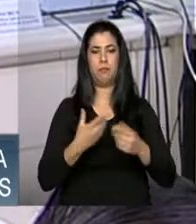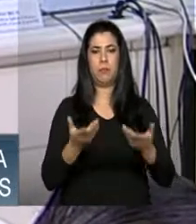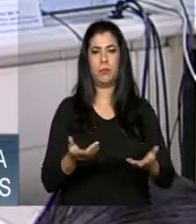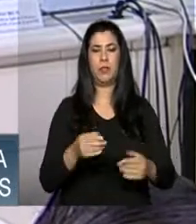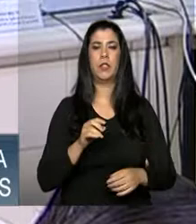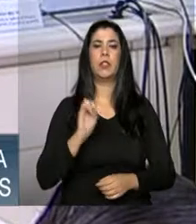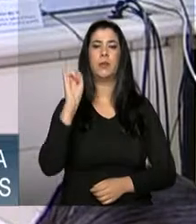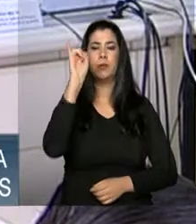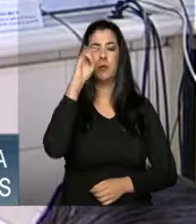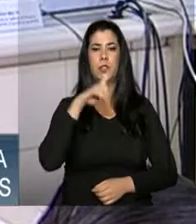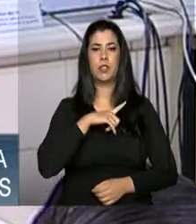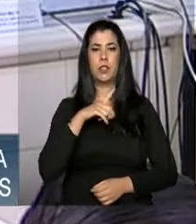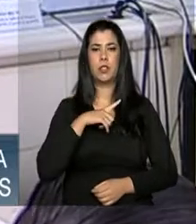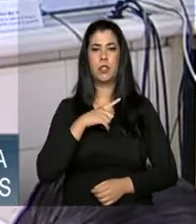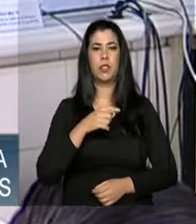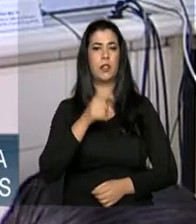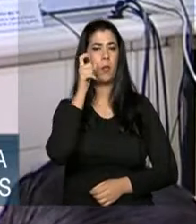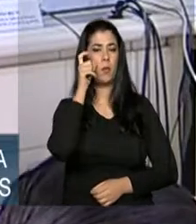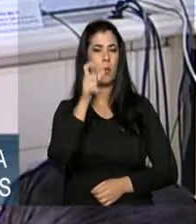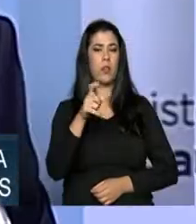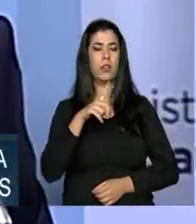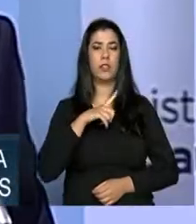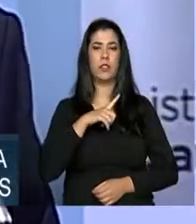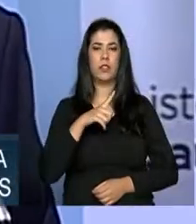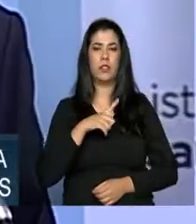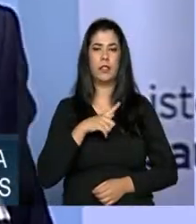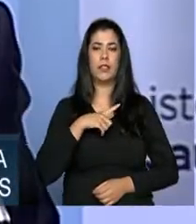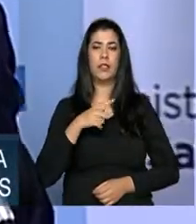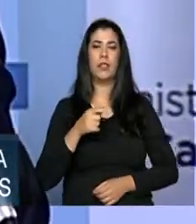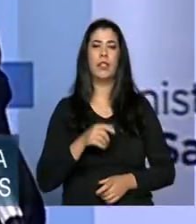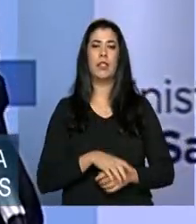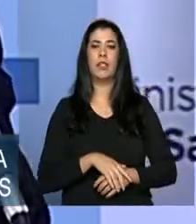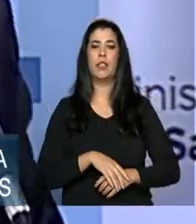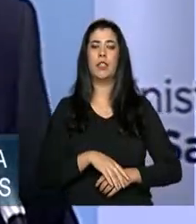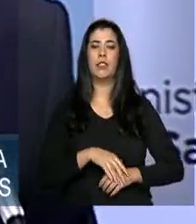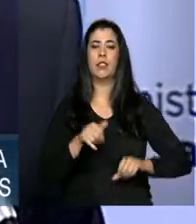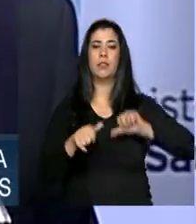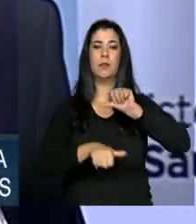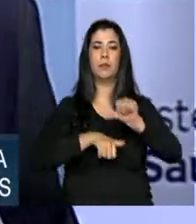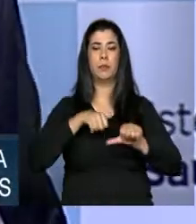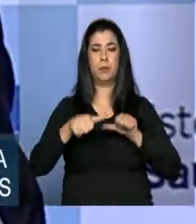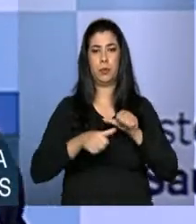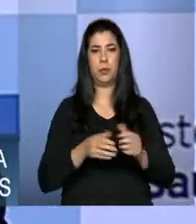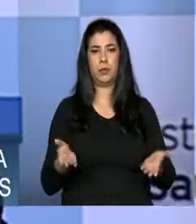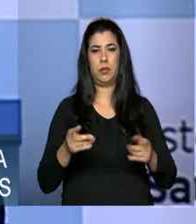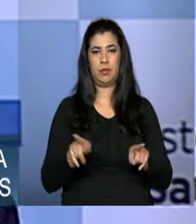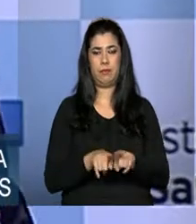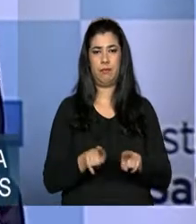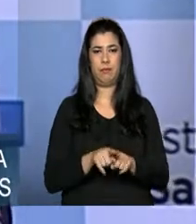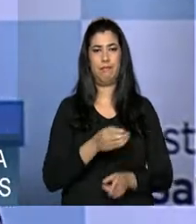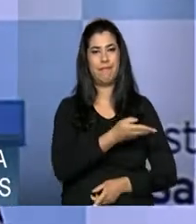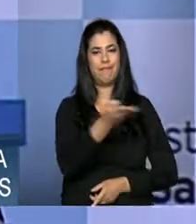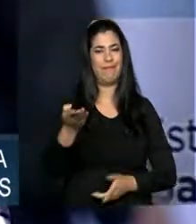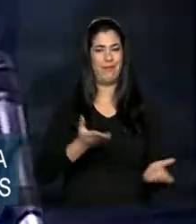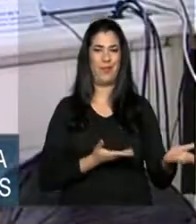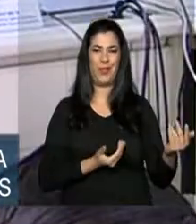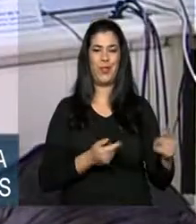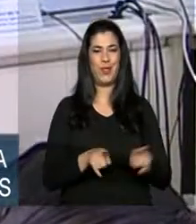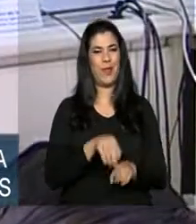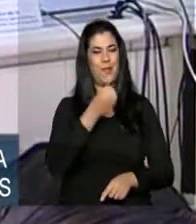Porque é bem interessante vocês observarem as mudanças que estão acompanhando. São todos muito jovens, isso é bom, né?